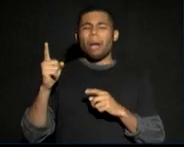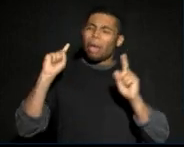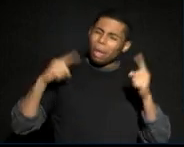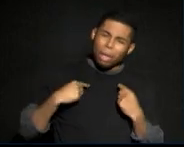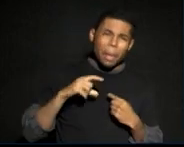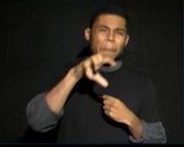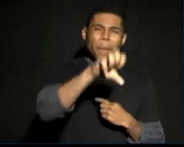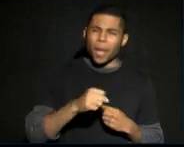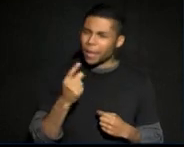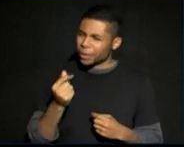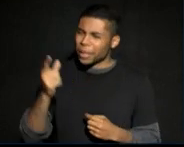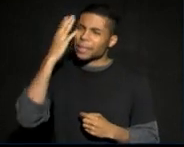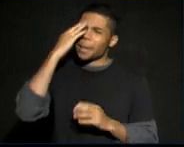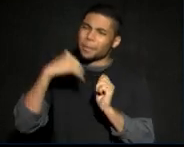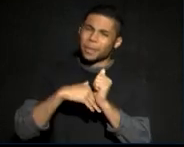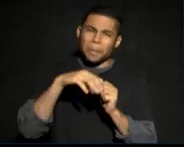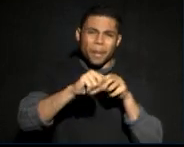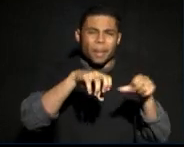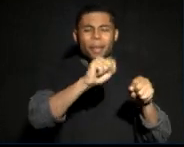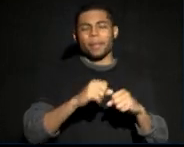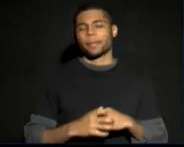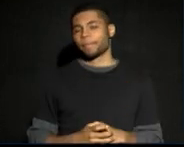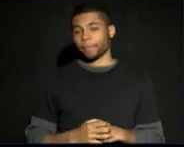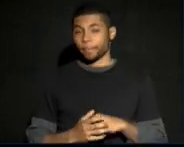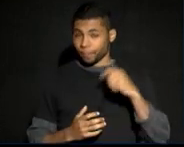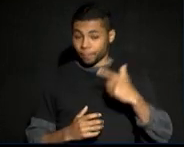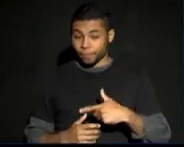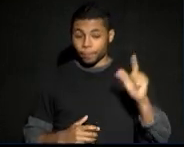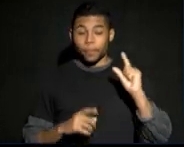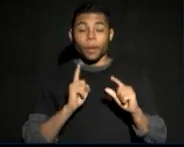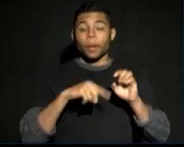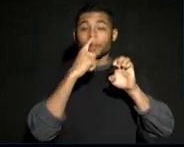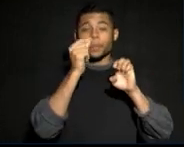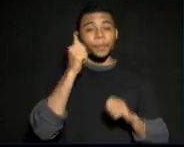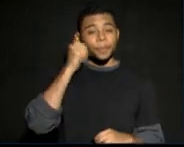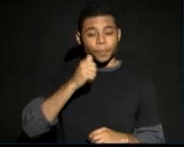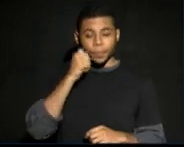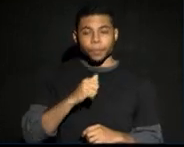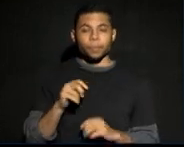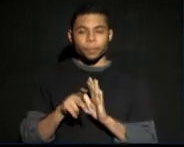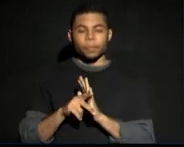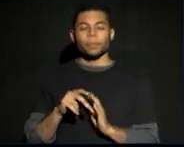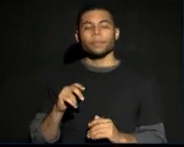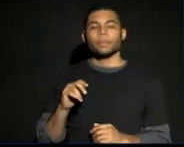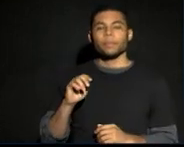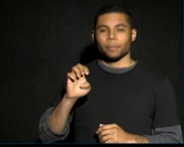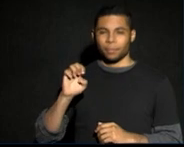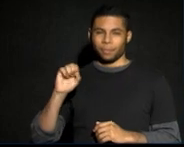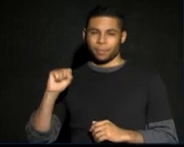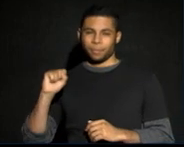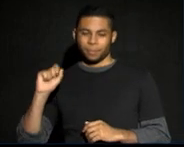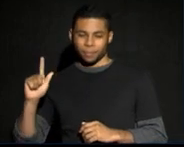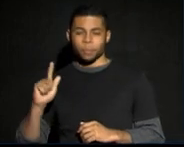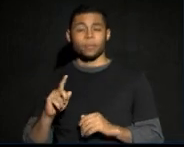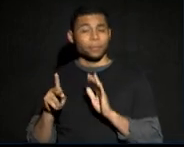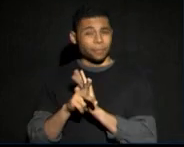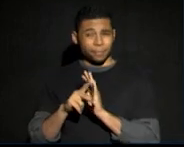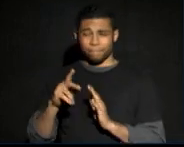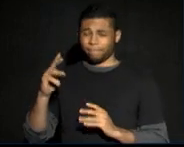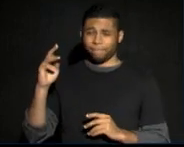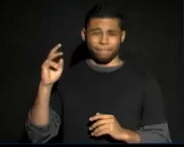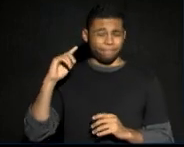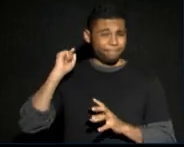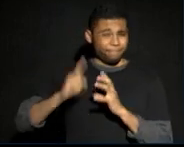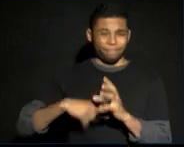segundo Pilar é de promoção do empreendedorismo feminino que na agenda DSD é a pauta é mais cara imaginam Mica do s no